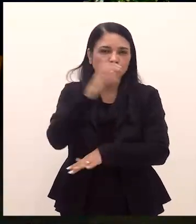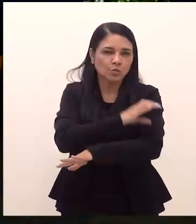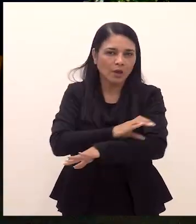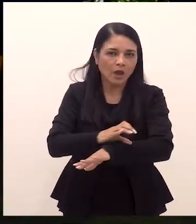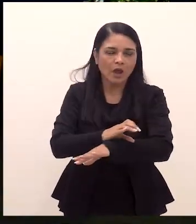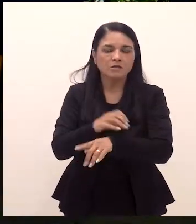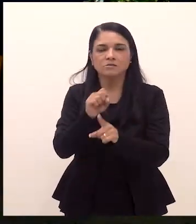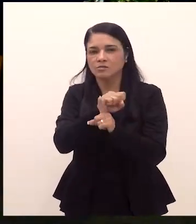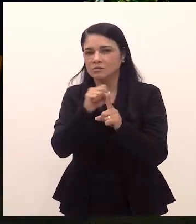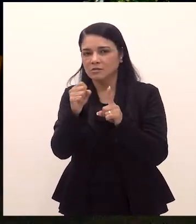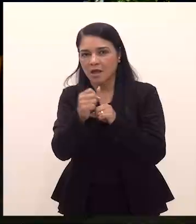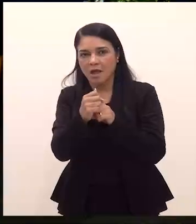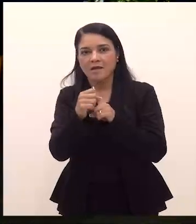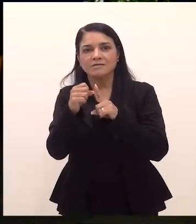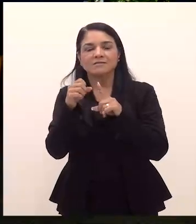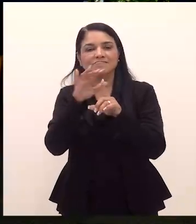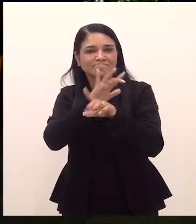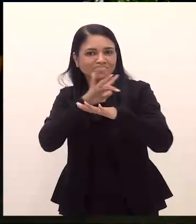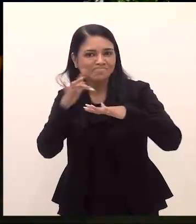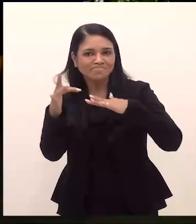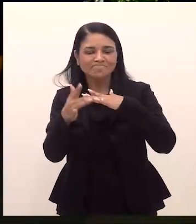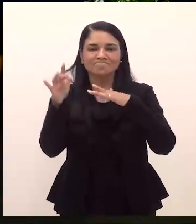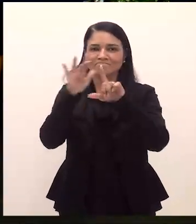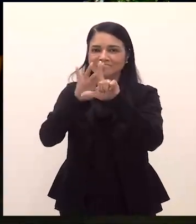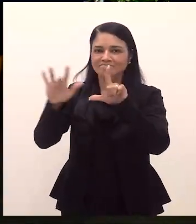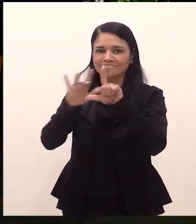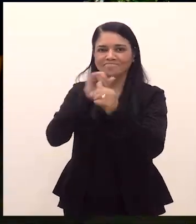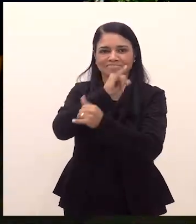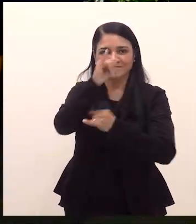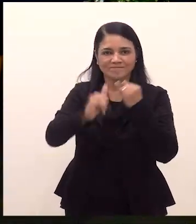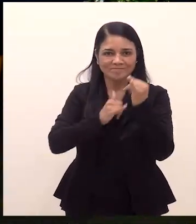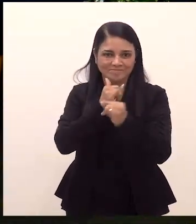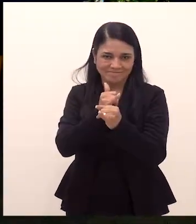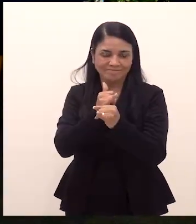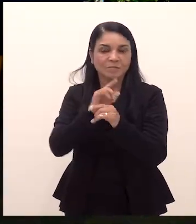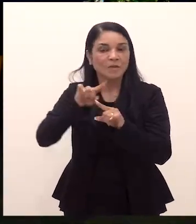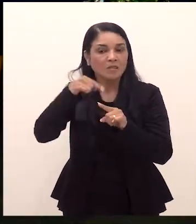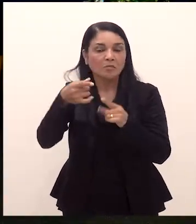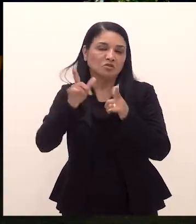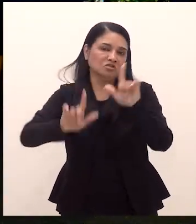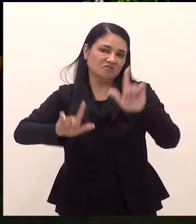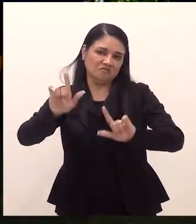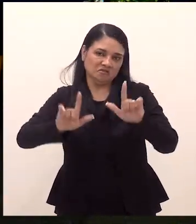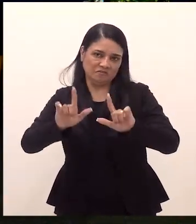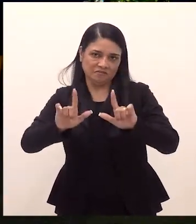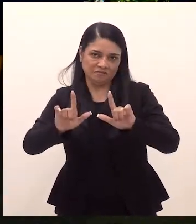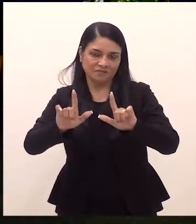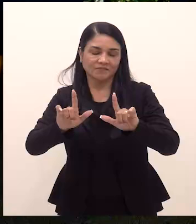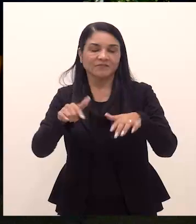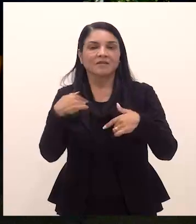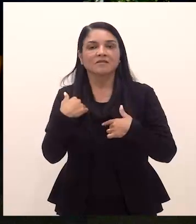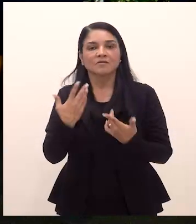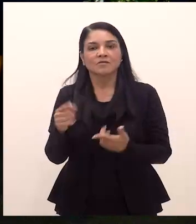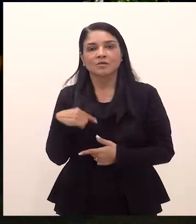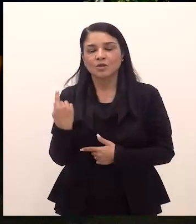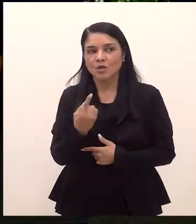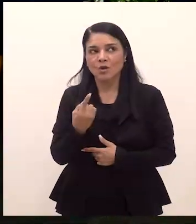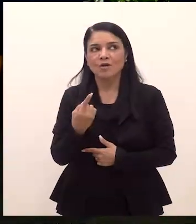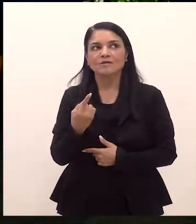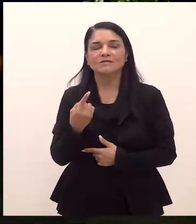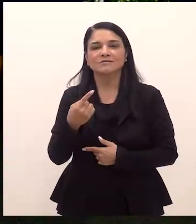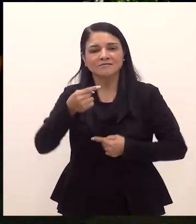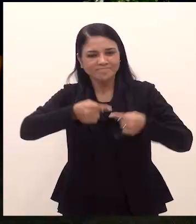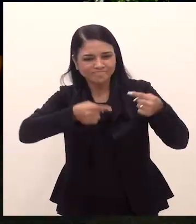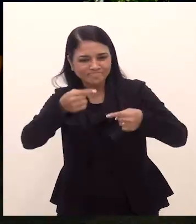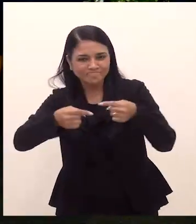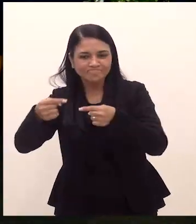musicais, culturais, sociais, que passam muitas vezes a ganhar relevância primeiro na internet e depois ir para a TV. Então, a